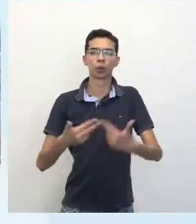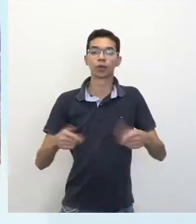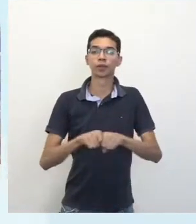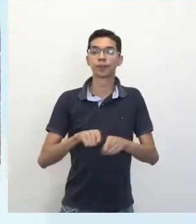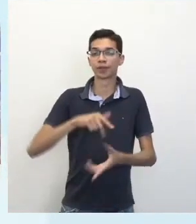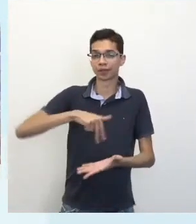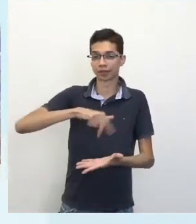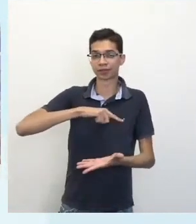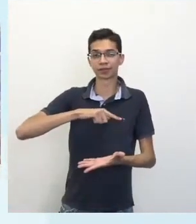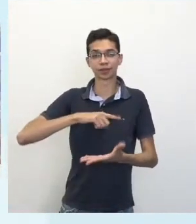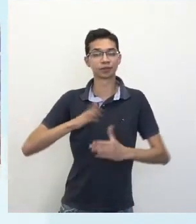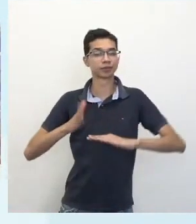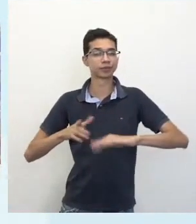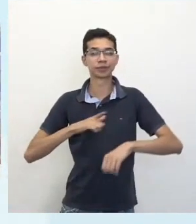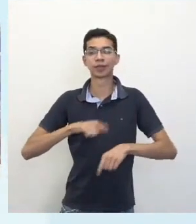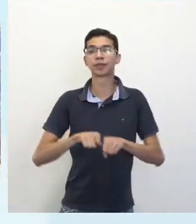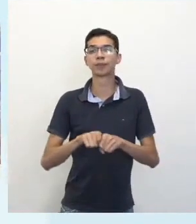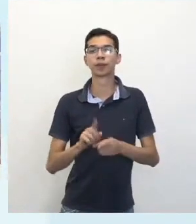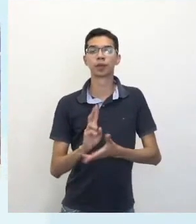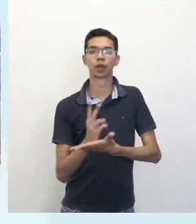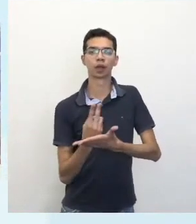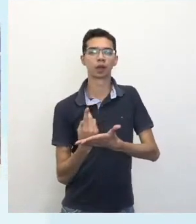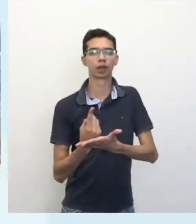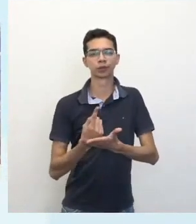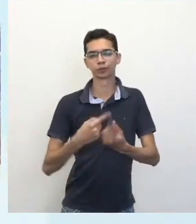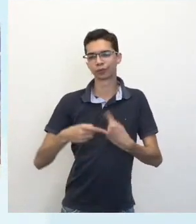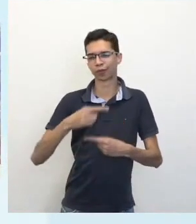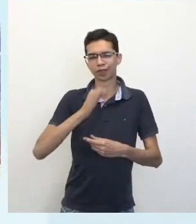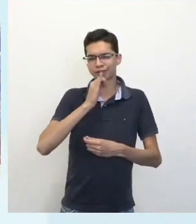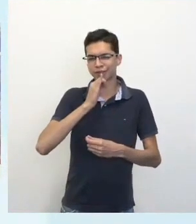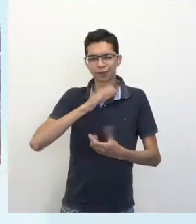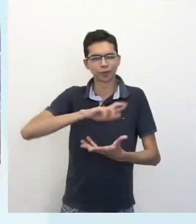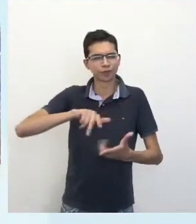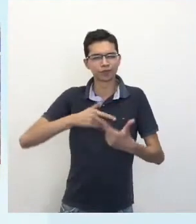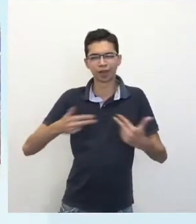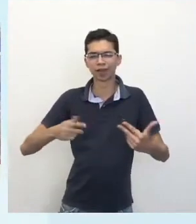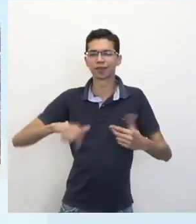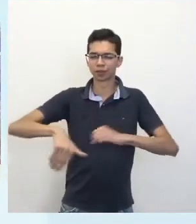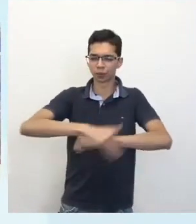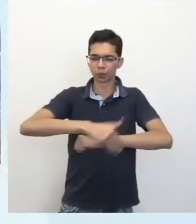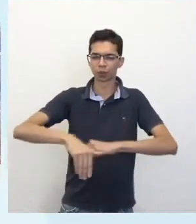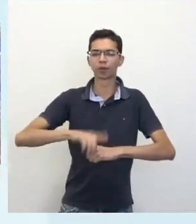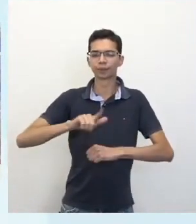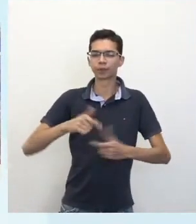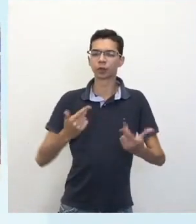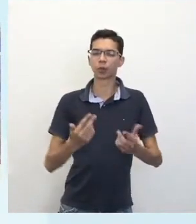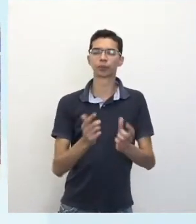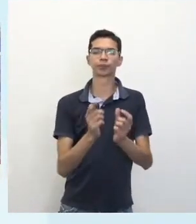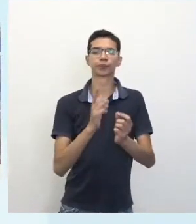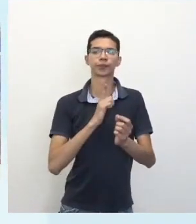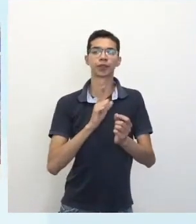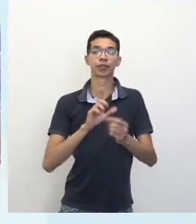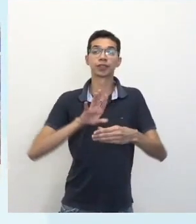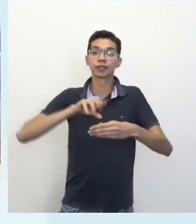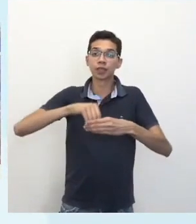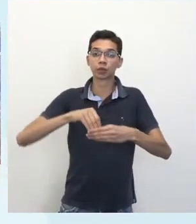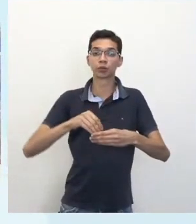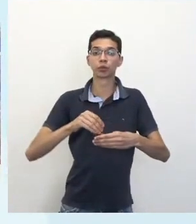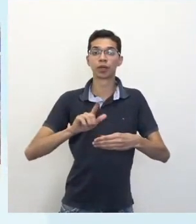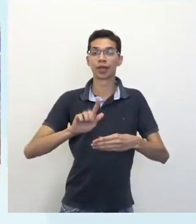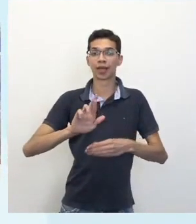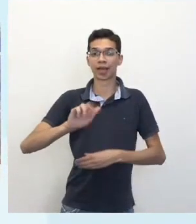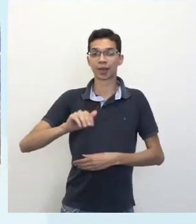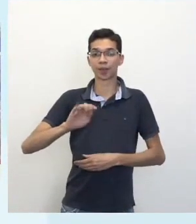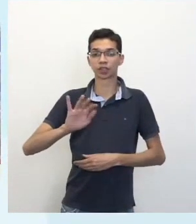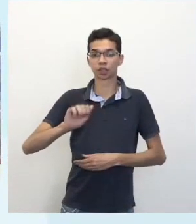clássica, contemporânea, street dance, né? São exemplos aí de estilos dentro da gramática. Só que você tem dentro de cada estilo desse